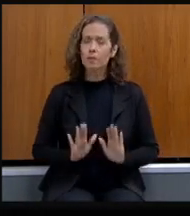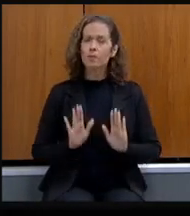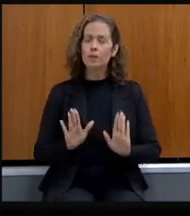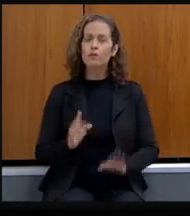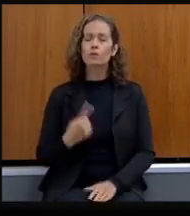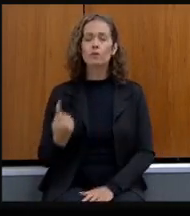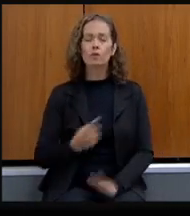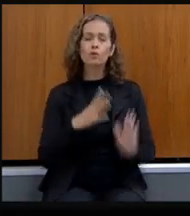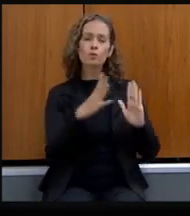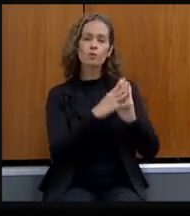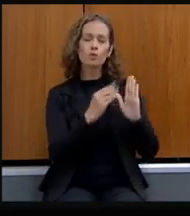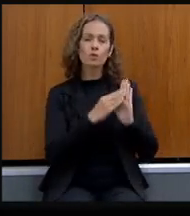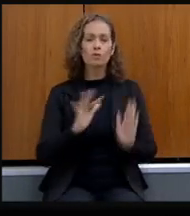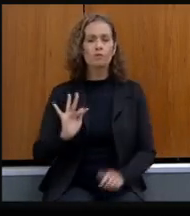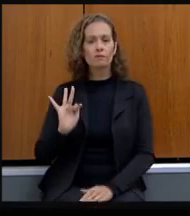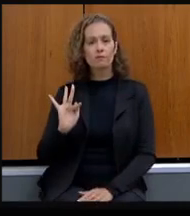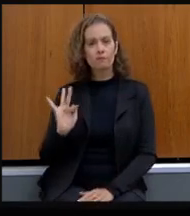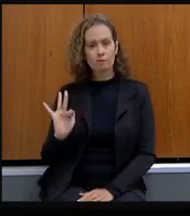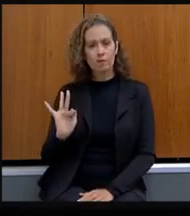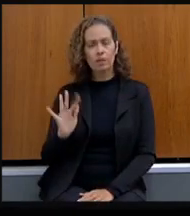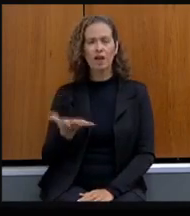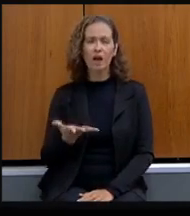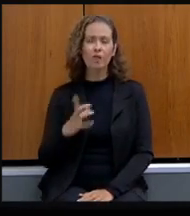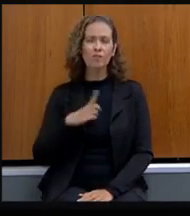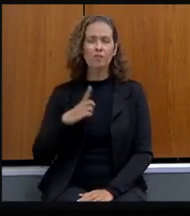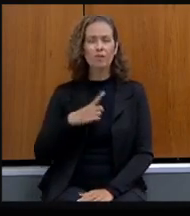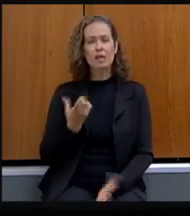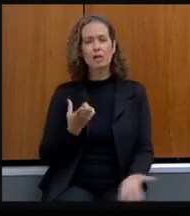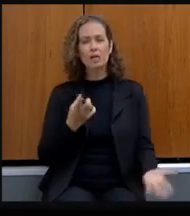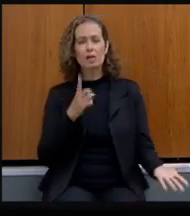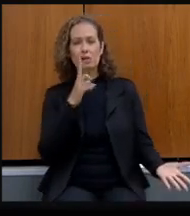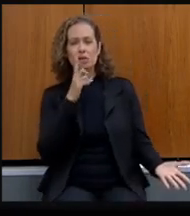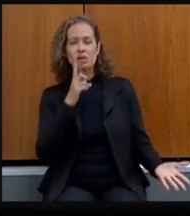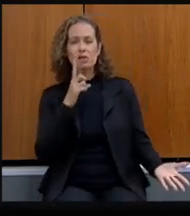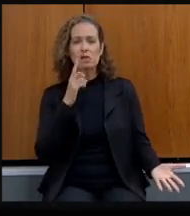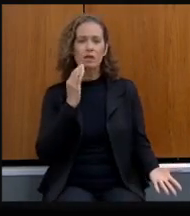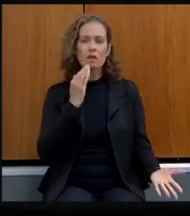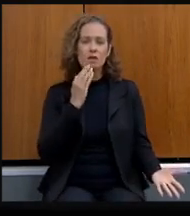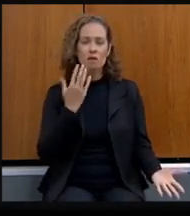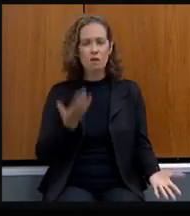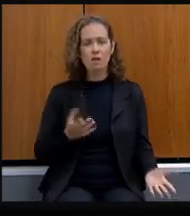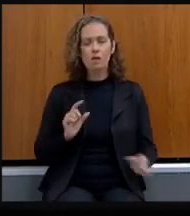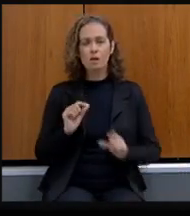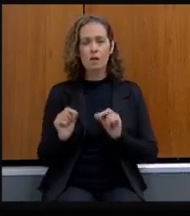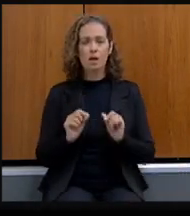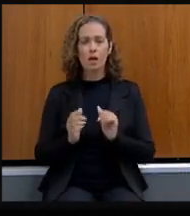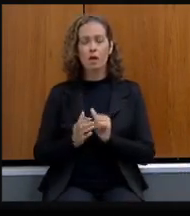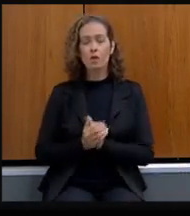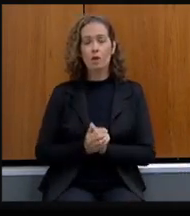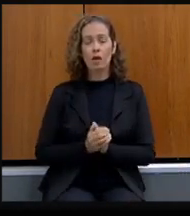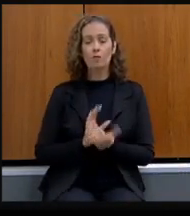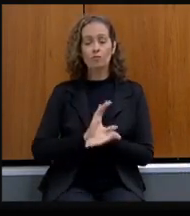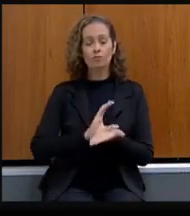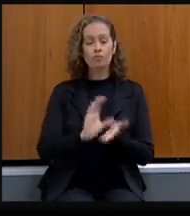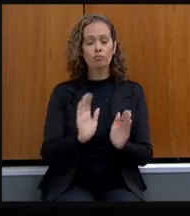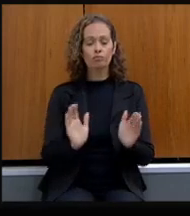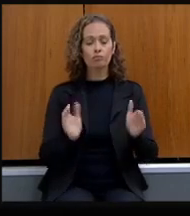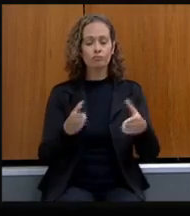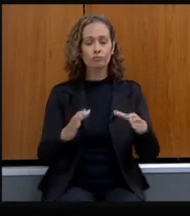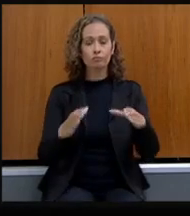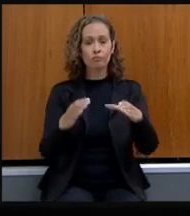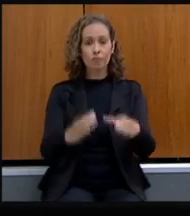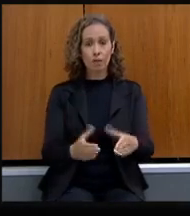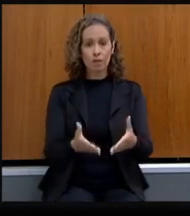a nós modelos federativas têm muitas tocar algumas opções A exatamente centralismo da arrecadação na União